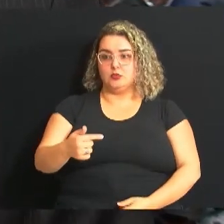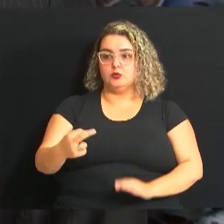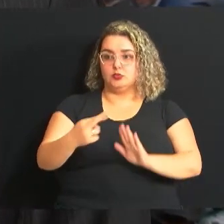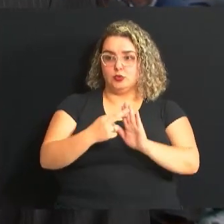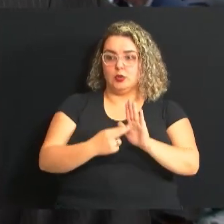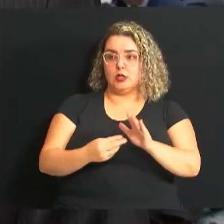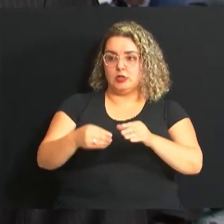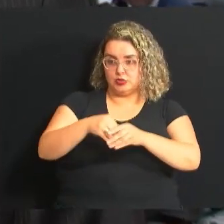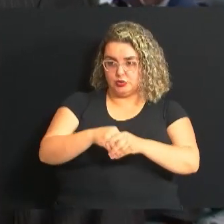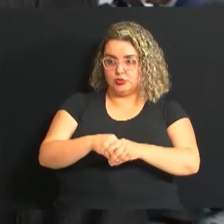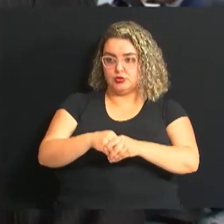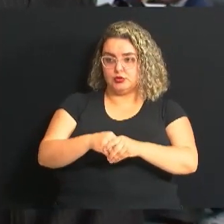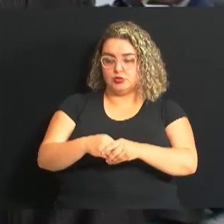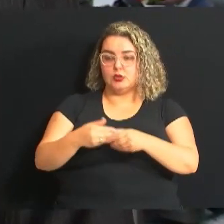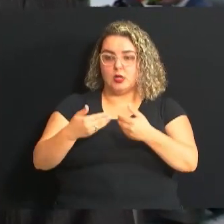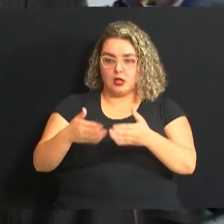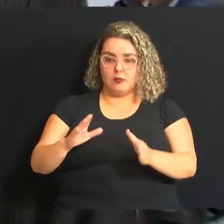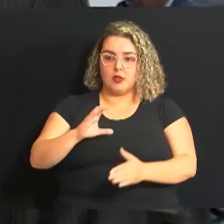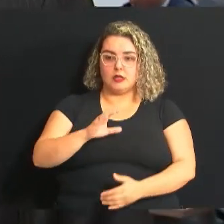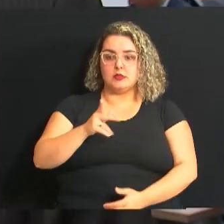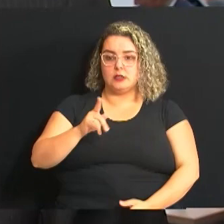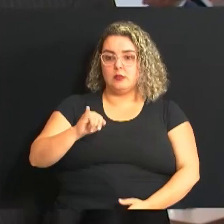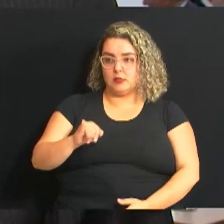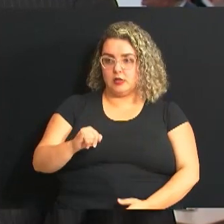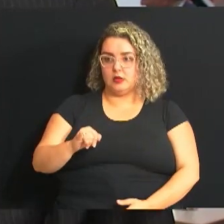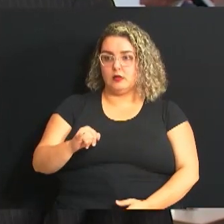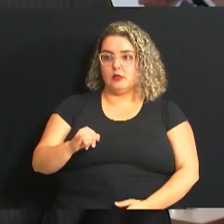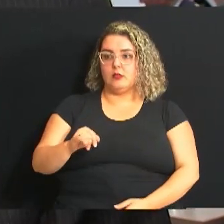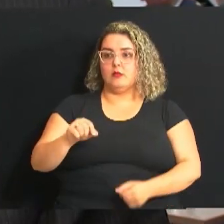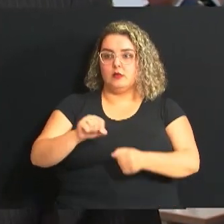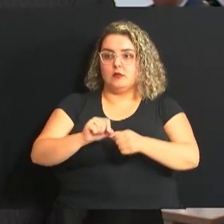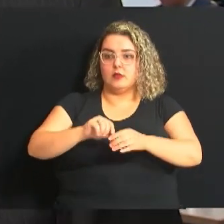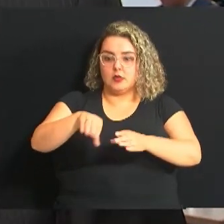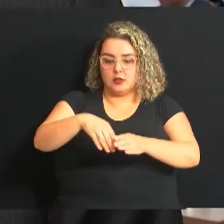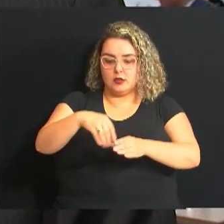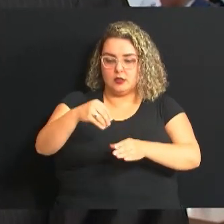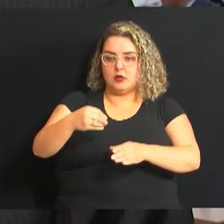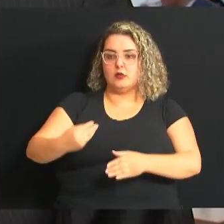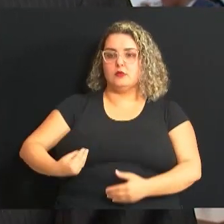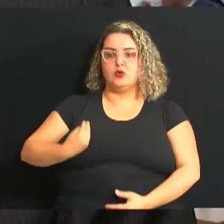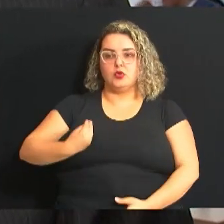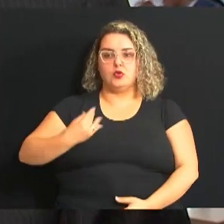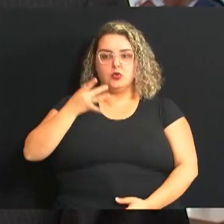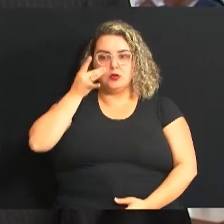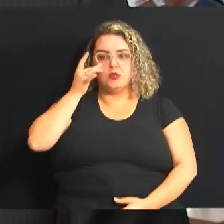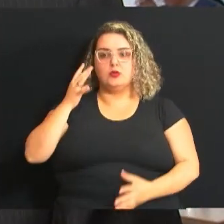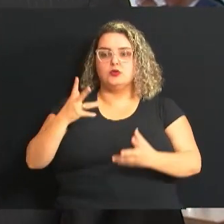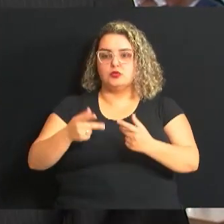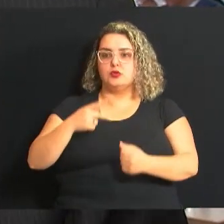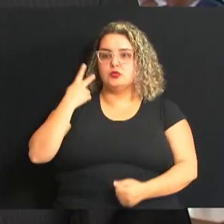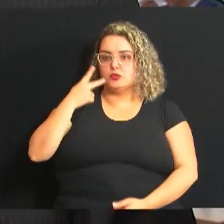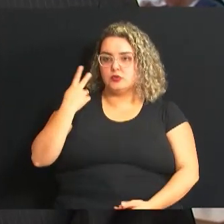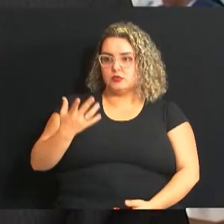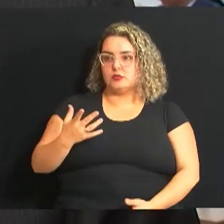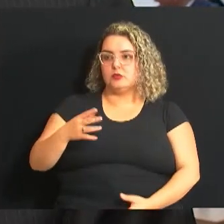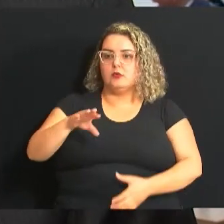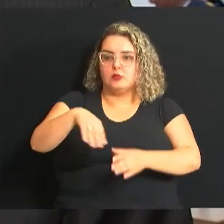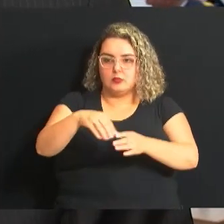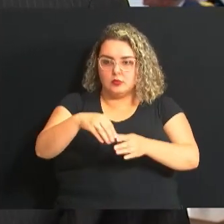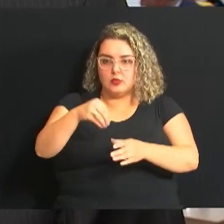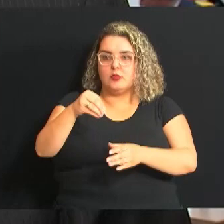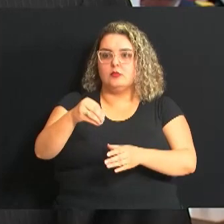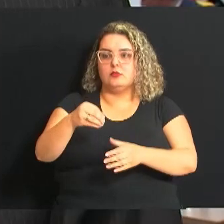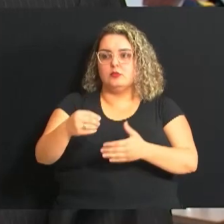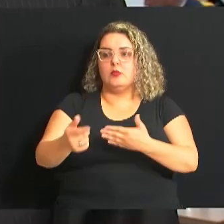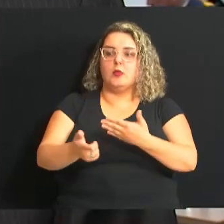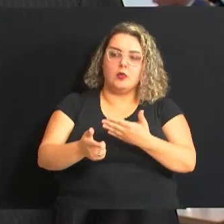é instaurada a CPI. Vai ser feito um sorteio com a presença de todos os vereadores, então vai ser sorteado um